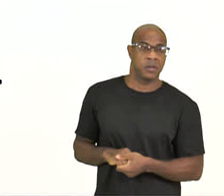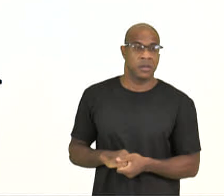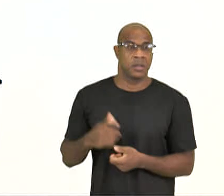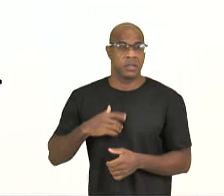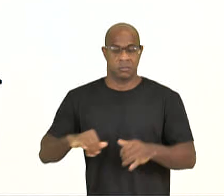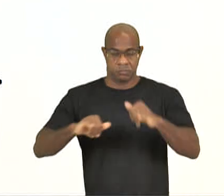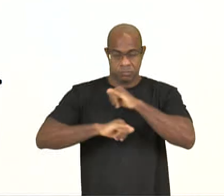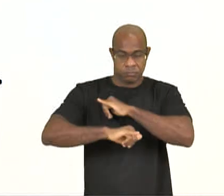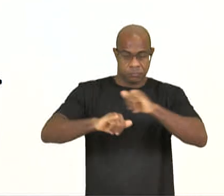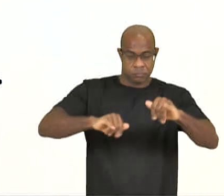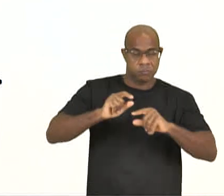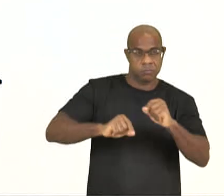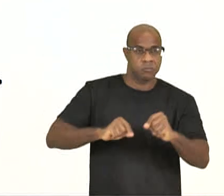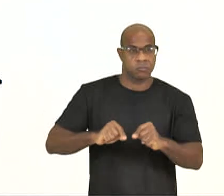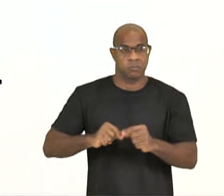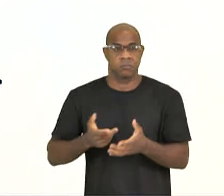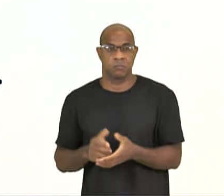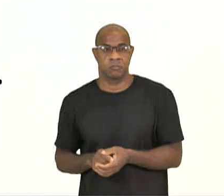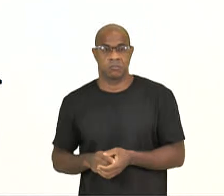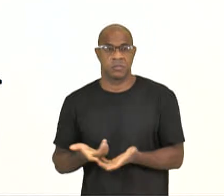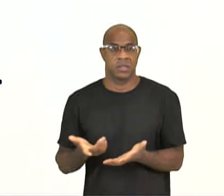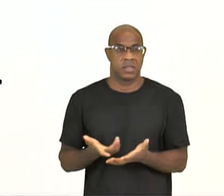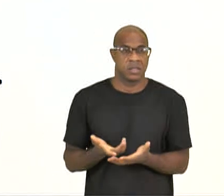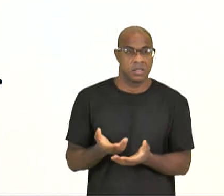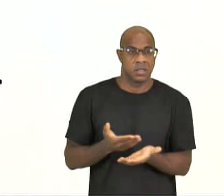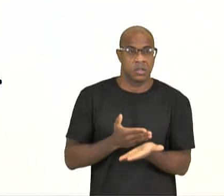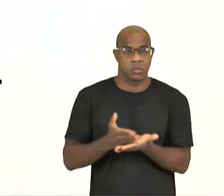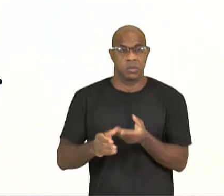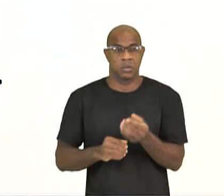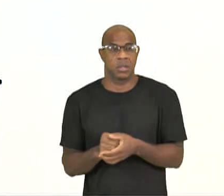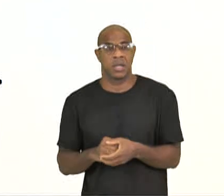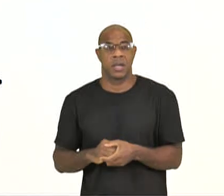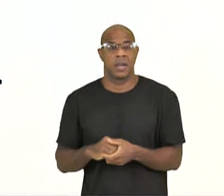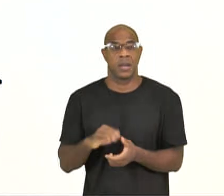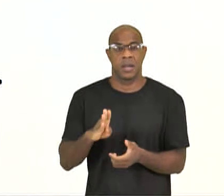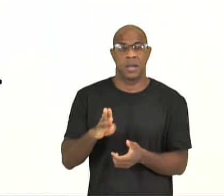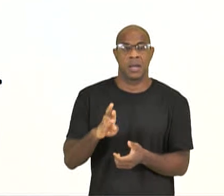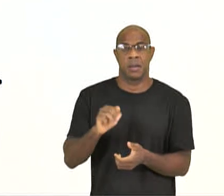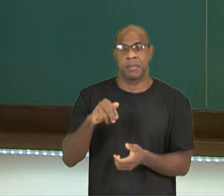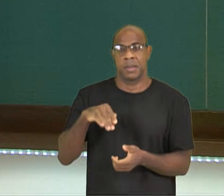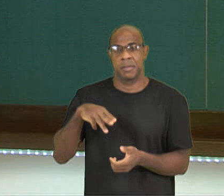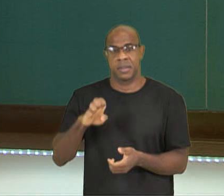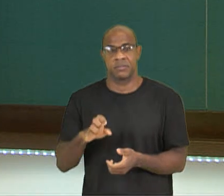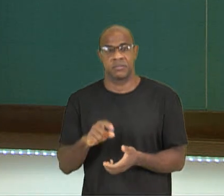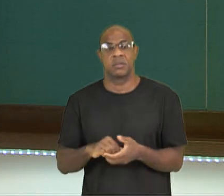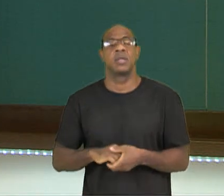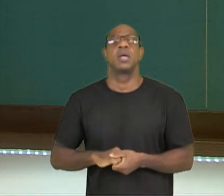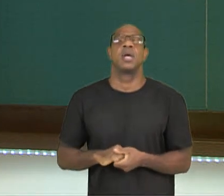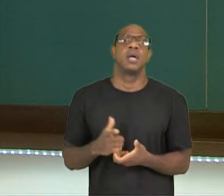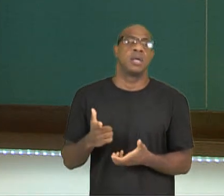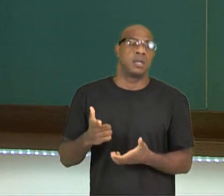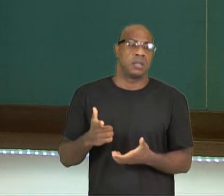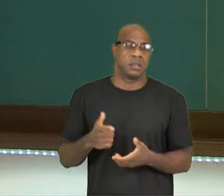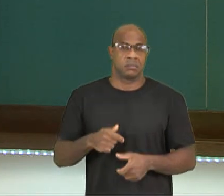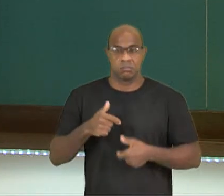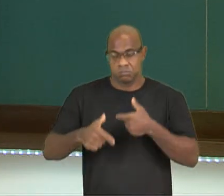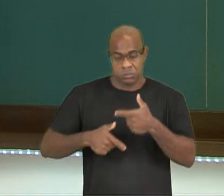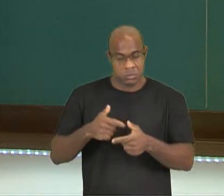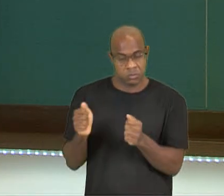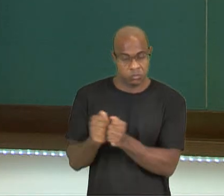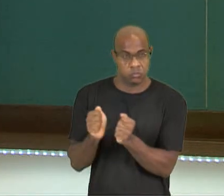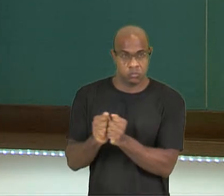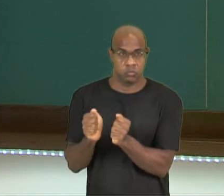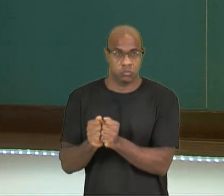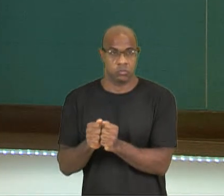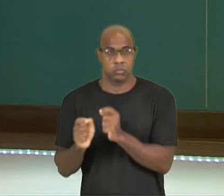braço direito do Júlio II, também morre cedo, e ele tem o seu discípulo, que é o seu sucessor, que é o Rafael